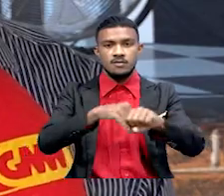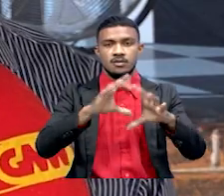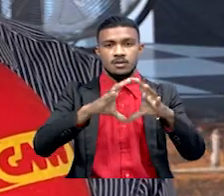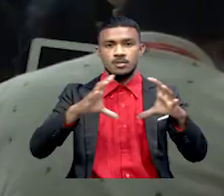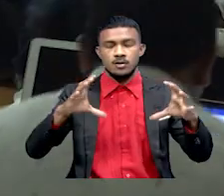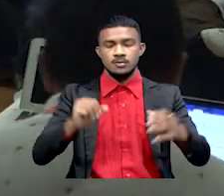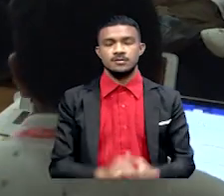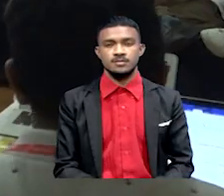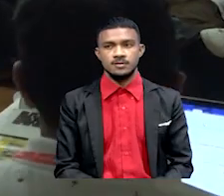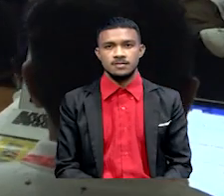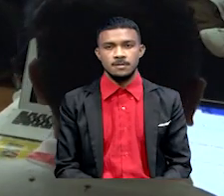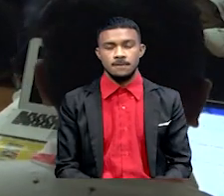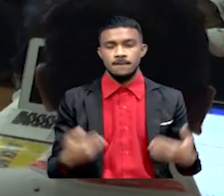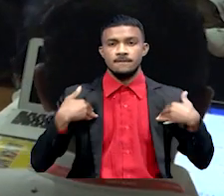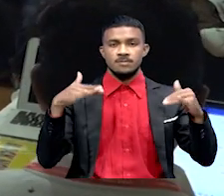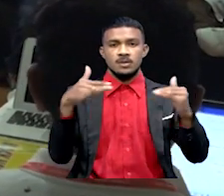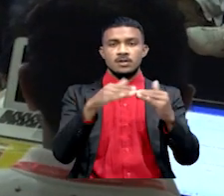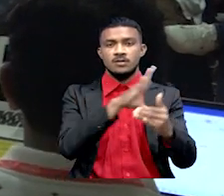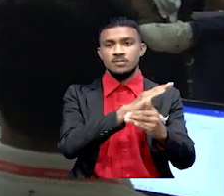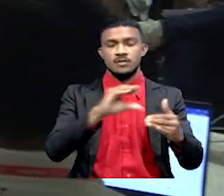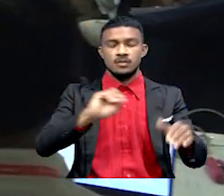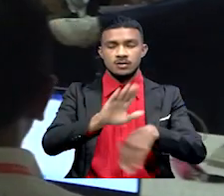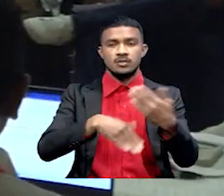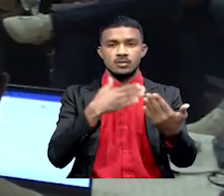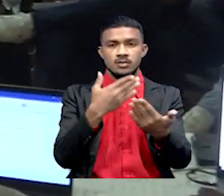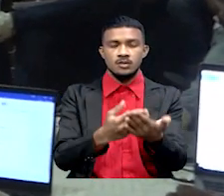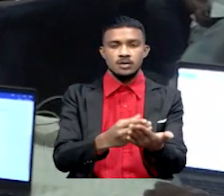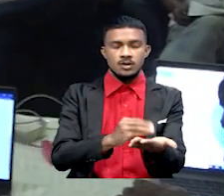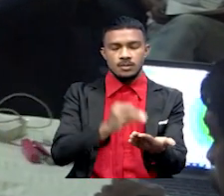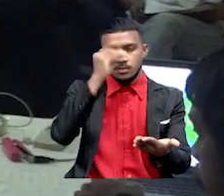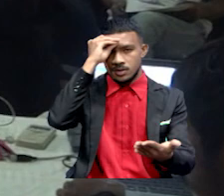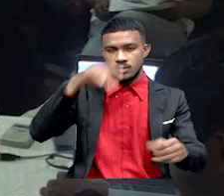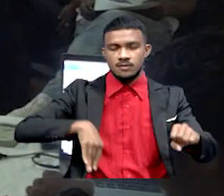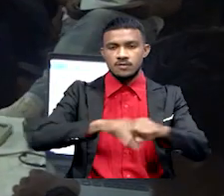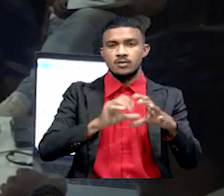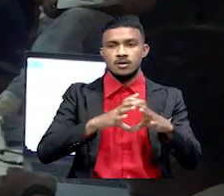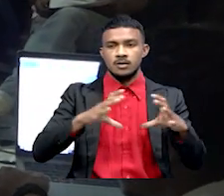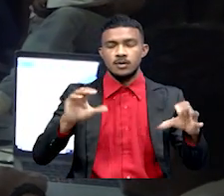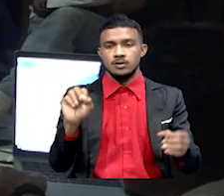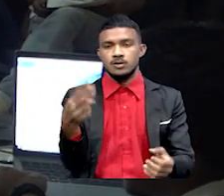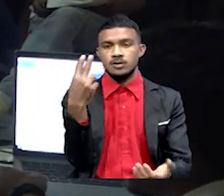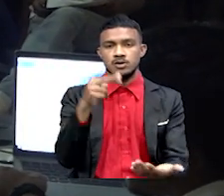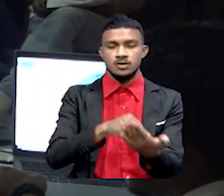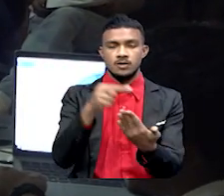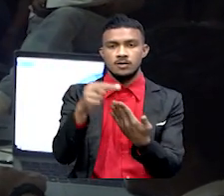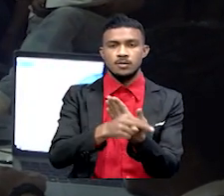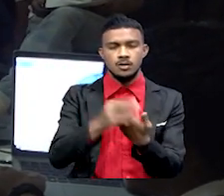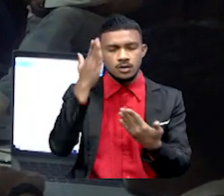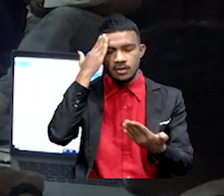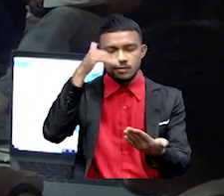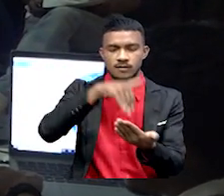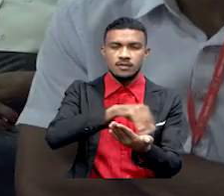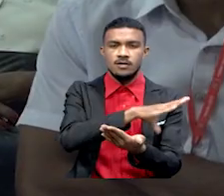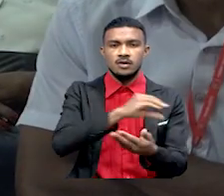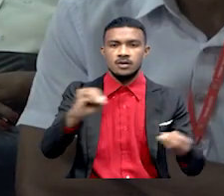academia de anel. E a conferência Assembleia Geral Academia Futebol 12 de novembro, né? Conferencista Sira, halo análise,